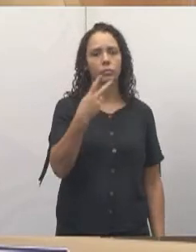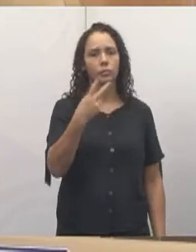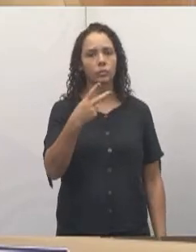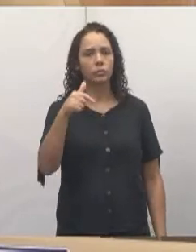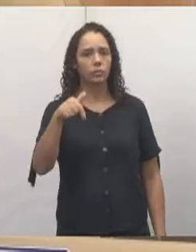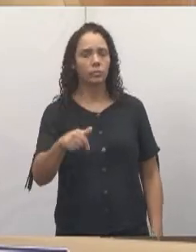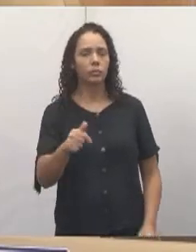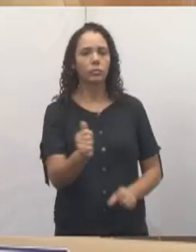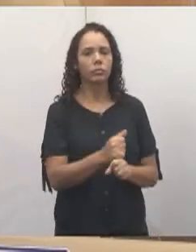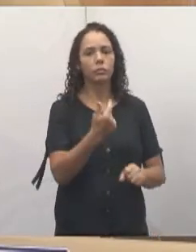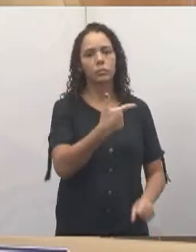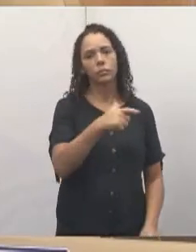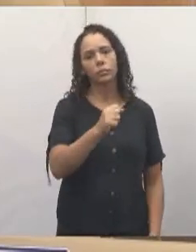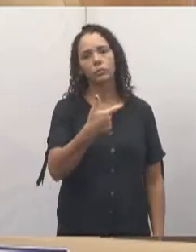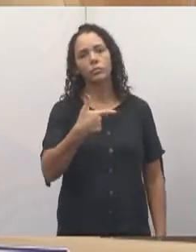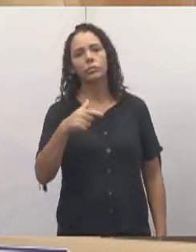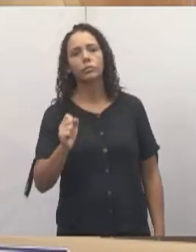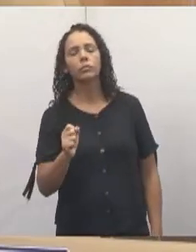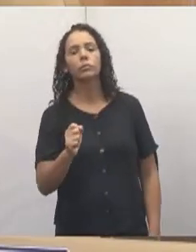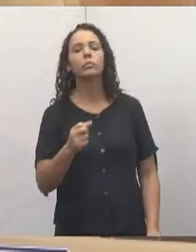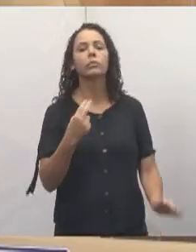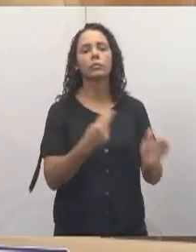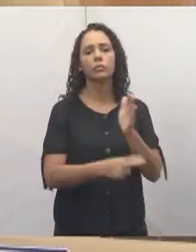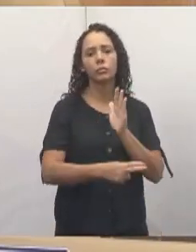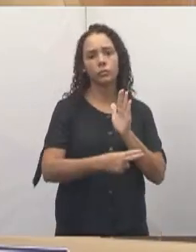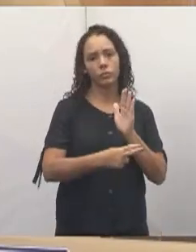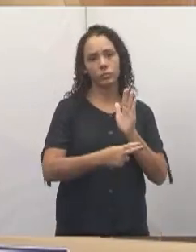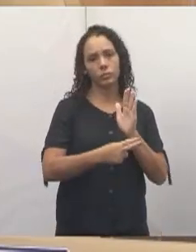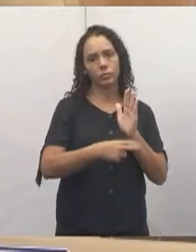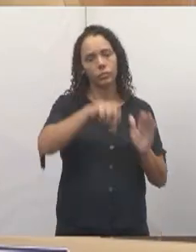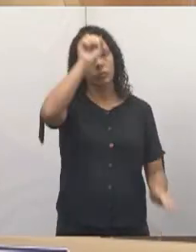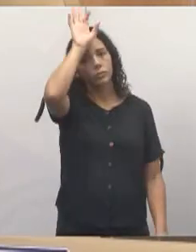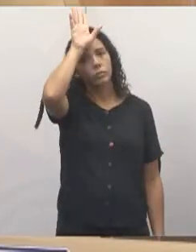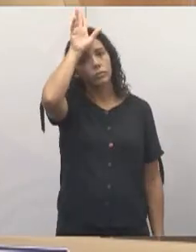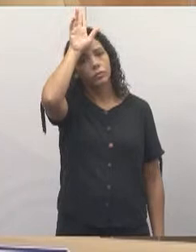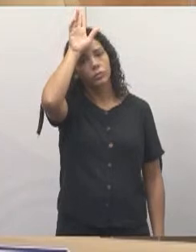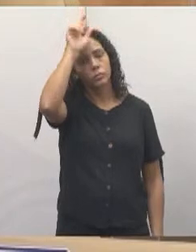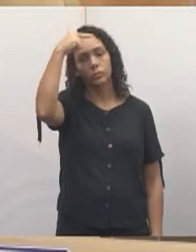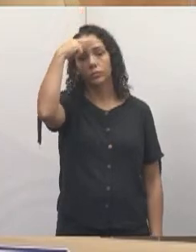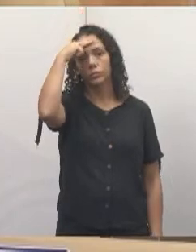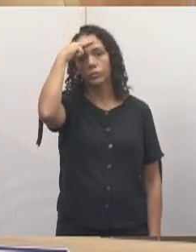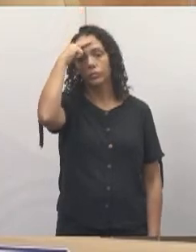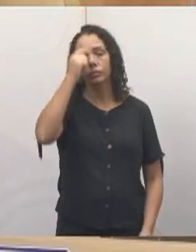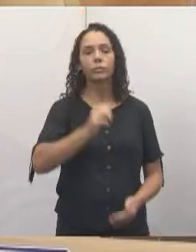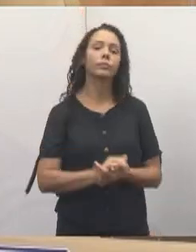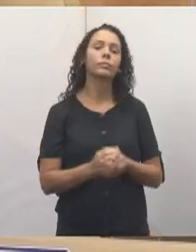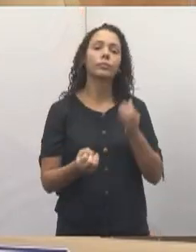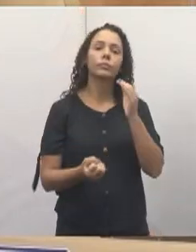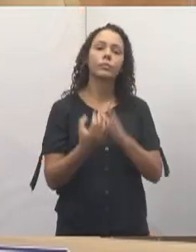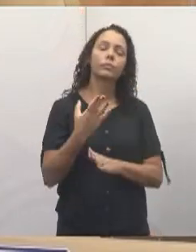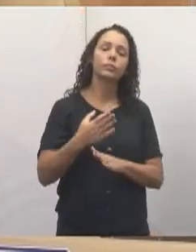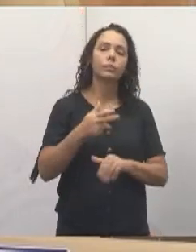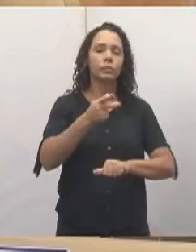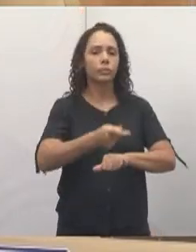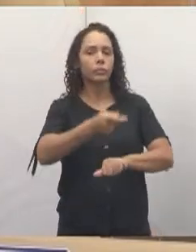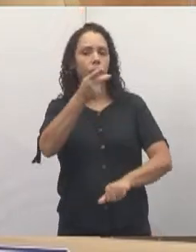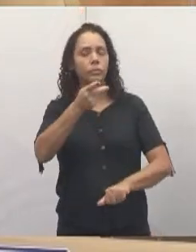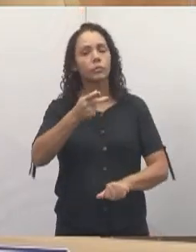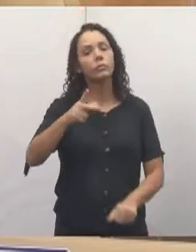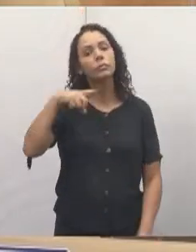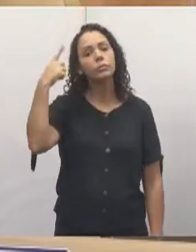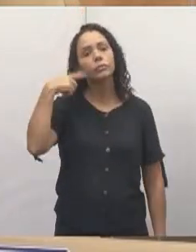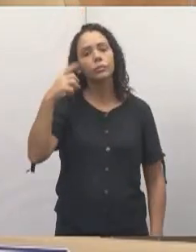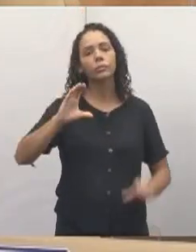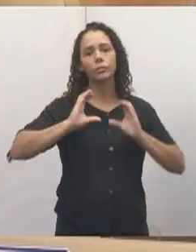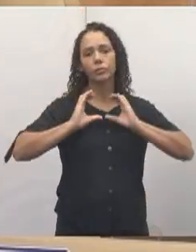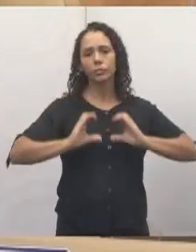2020, de autoria então dos vereadores Dr. Rodrigo Salomão e Luiz Flávio, que instituiu o Prêmio Advocacia Cidadã. Prêmio este que